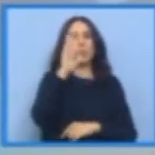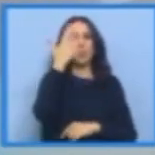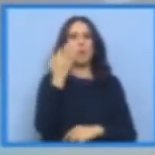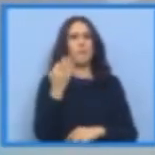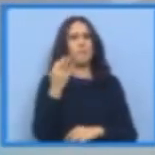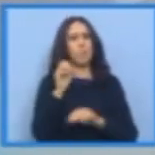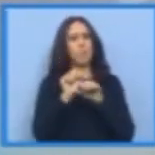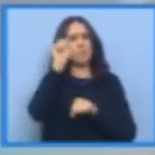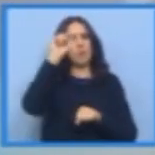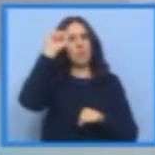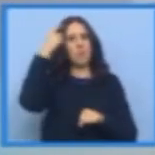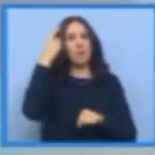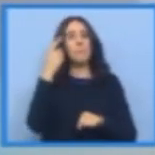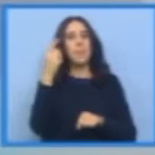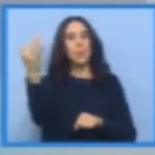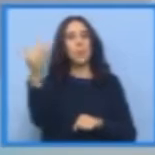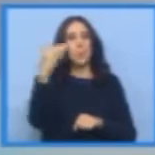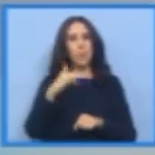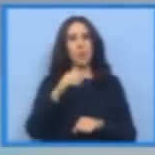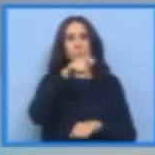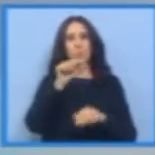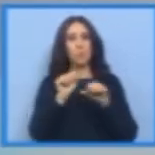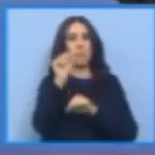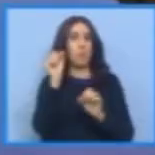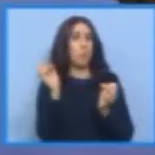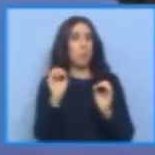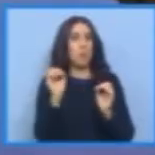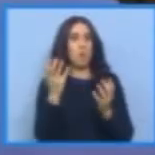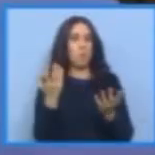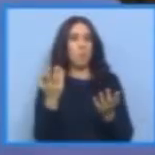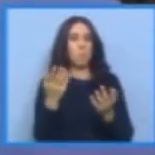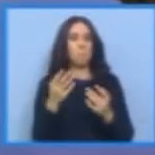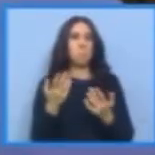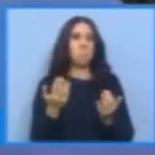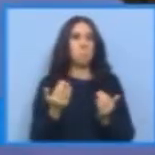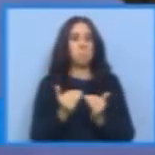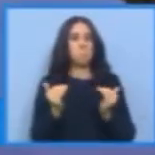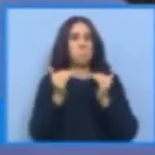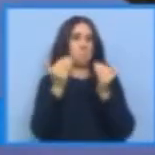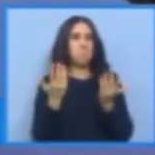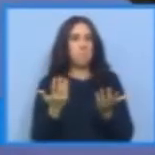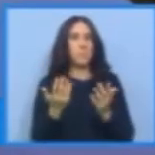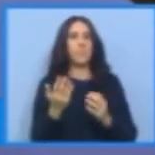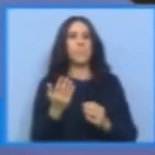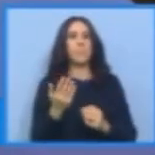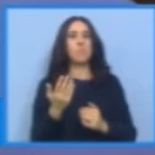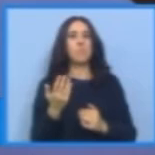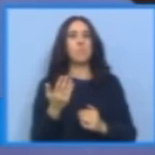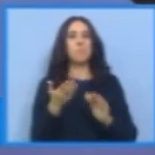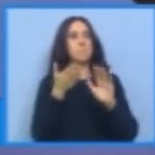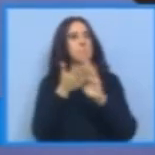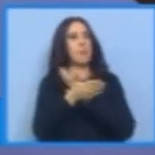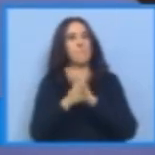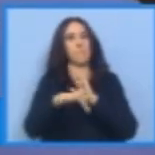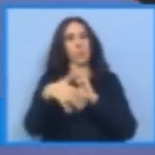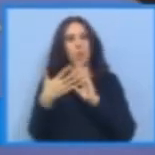imigração qualificada, continua a emigrar muita gente não qualificada, ou que vai para qualquer emprego. E,